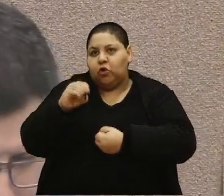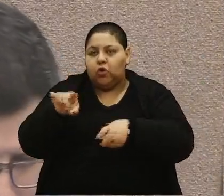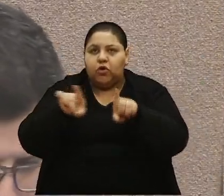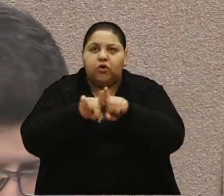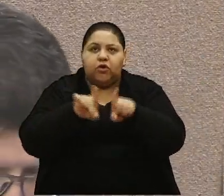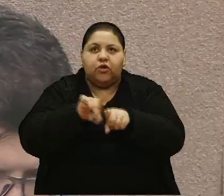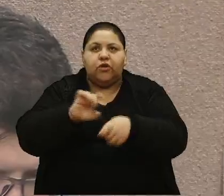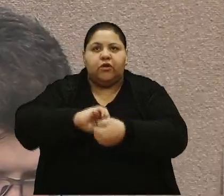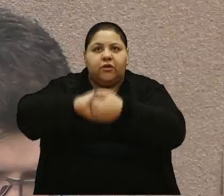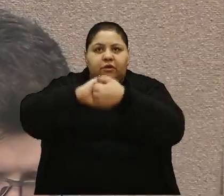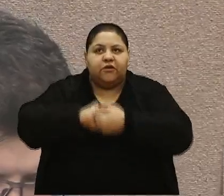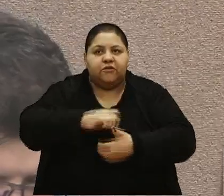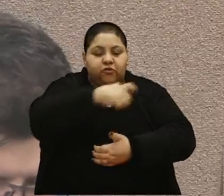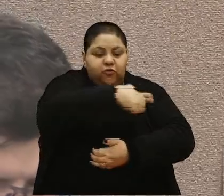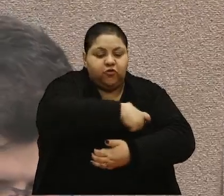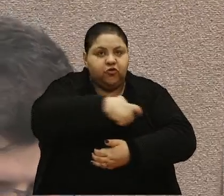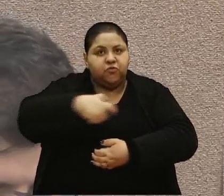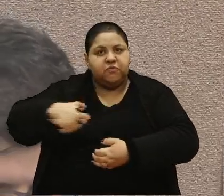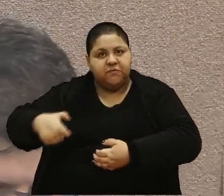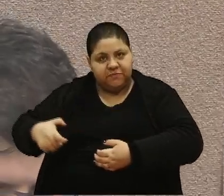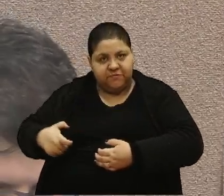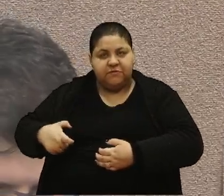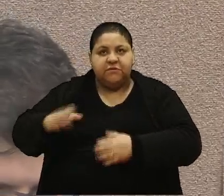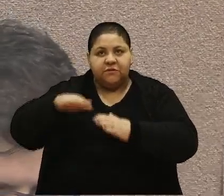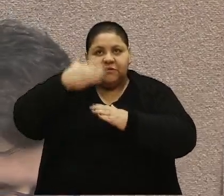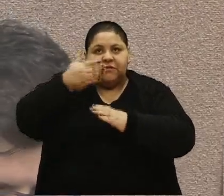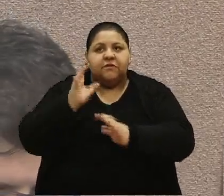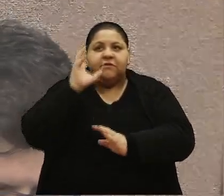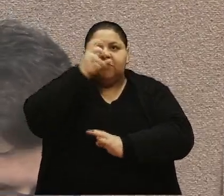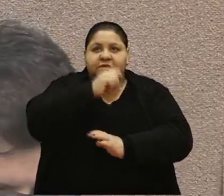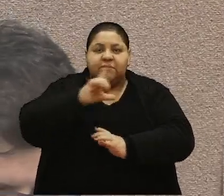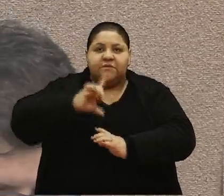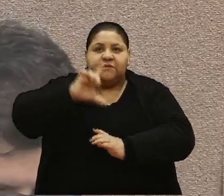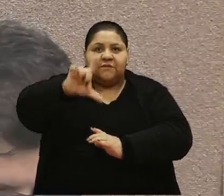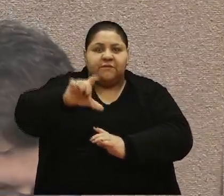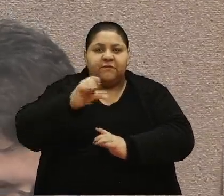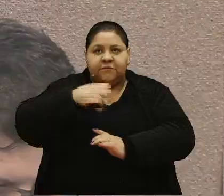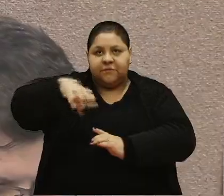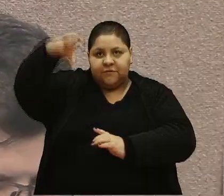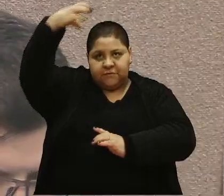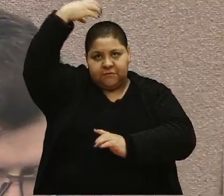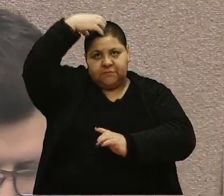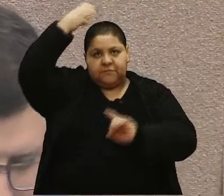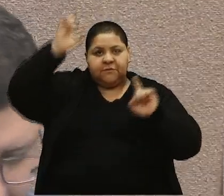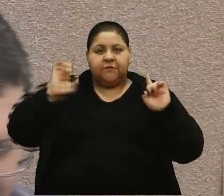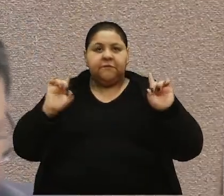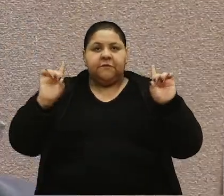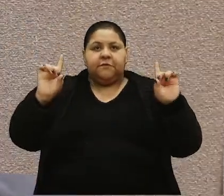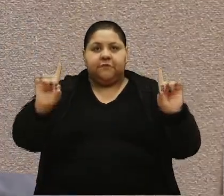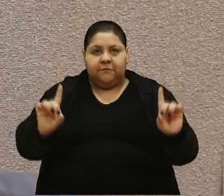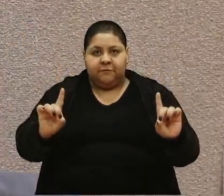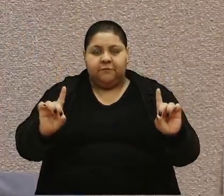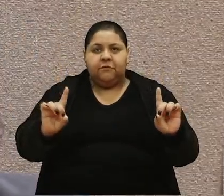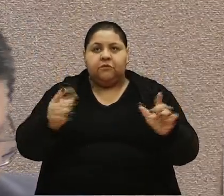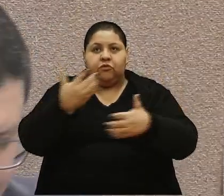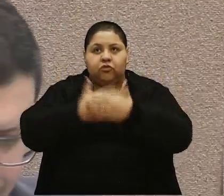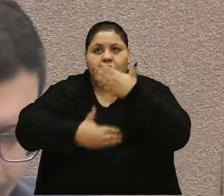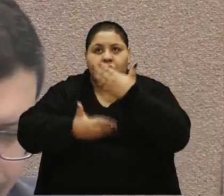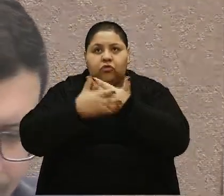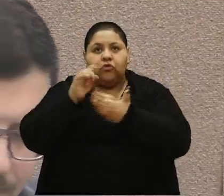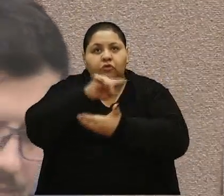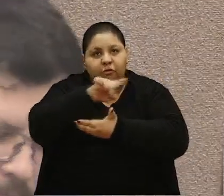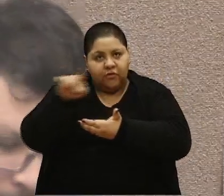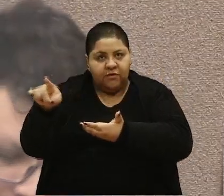saúdo todas as embaixatrizes. No próximo sábado, nós teremos a escolha da rainha e das princesas. No entanto, todas vocês